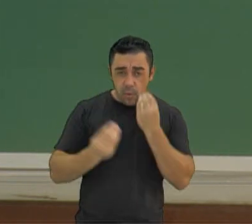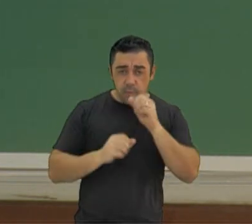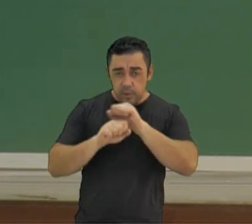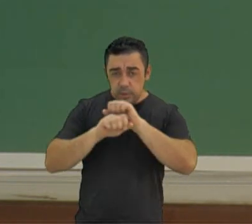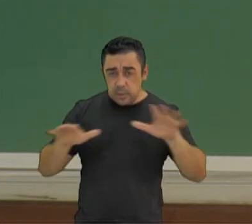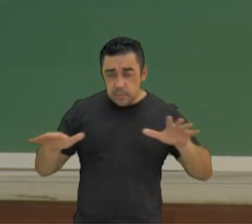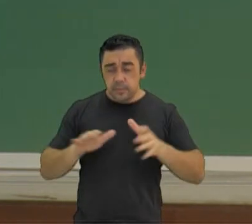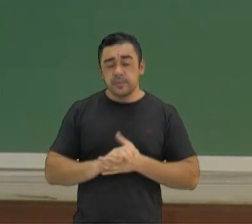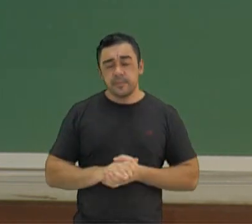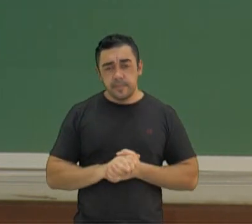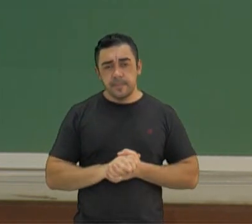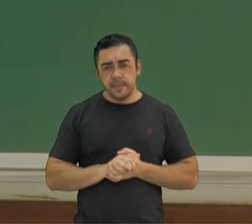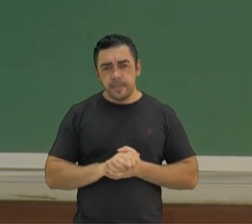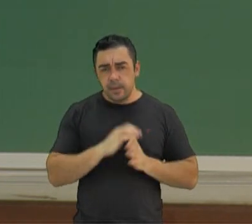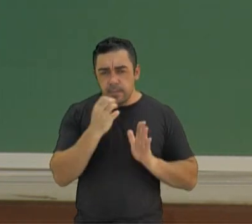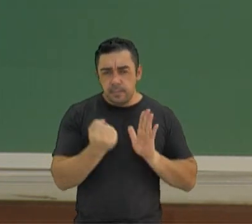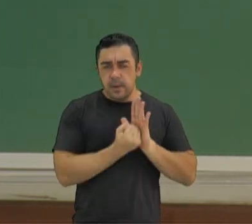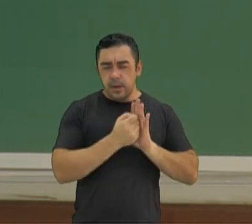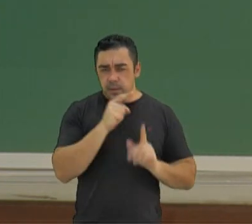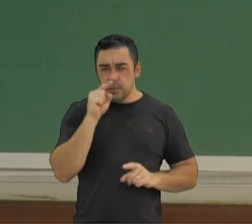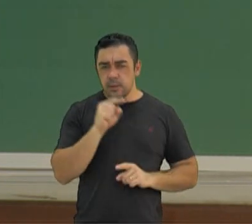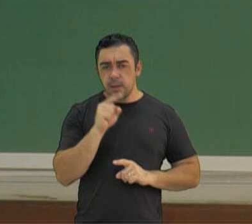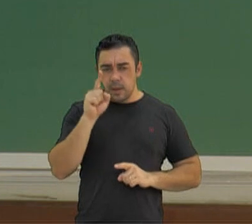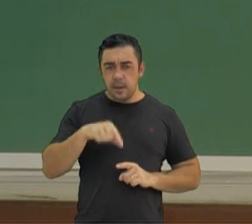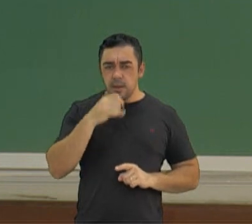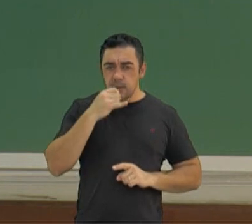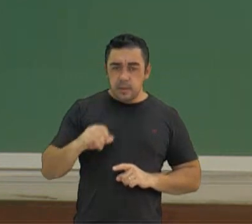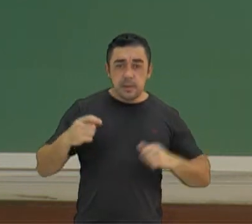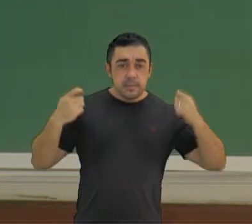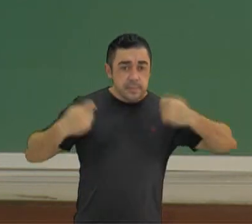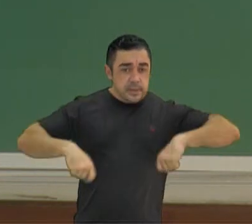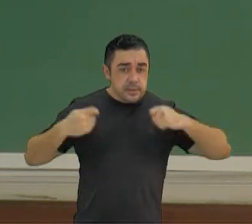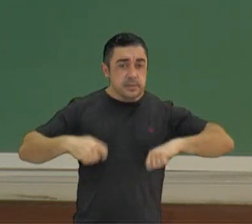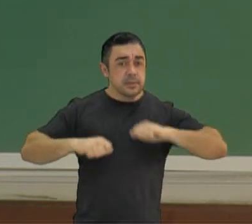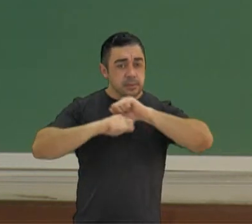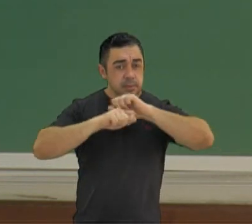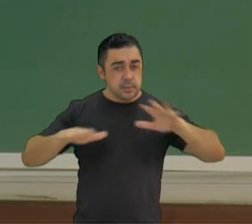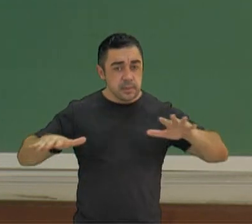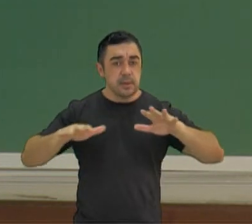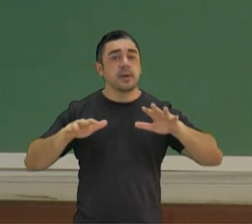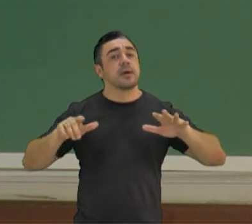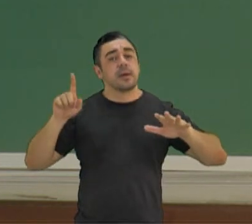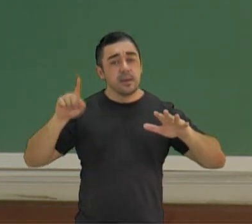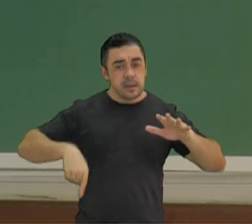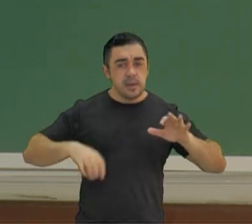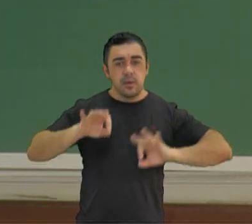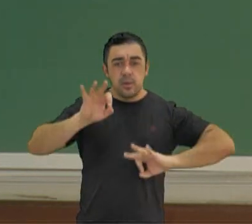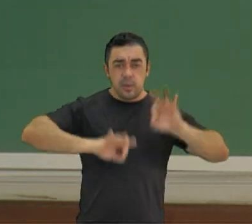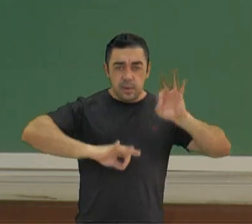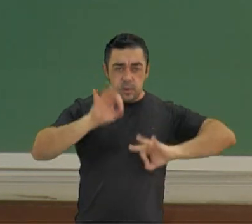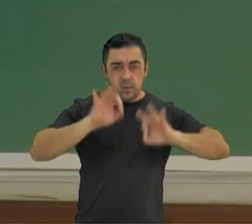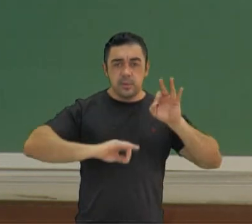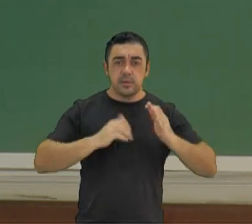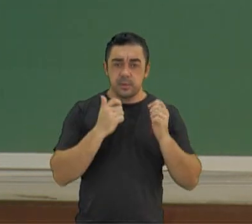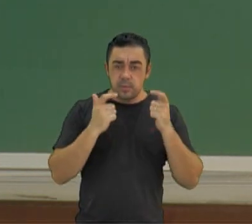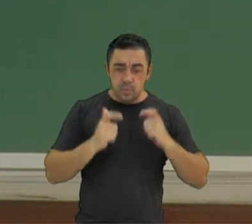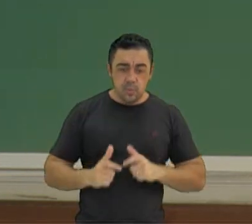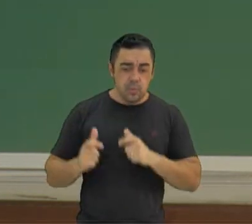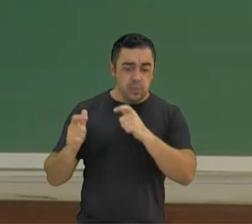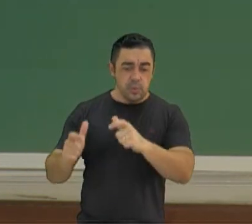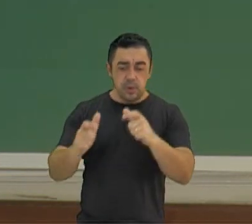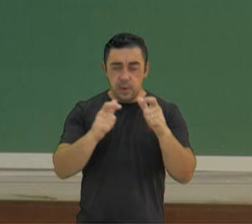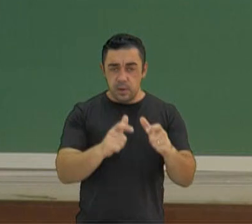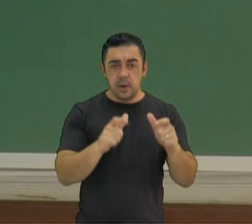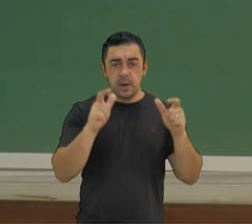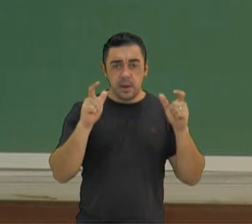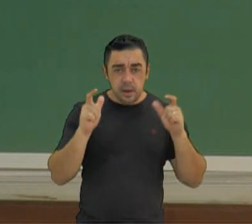distribui e fixamos no seguinte: energia deve ser distribuída e organizada de acordo com o